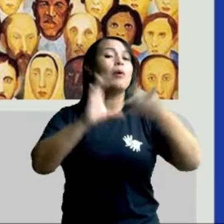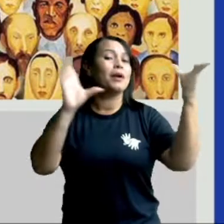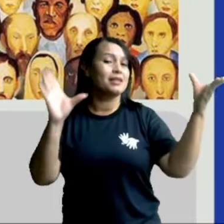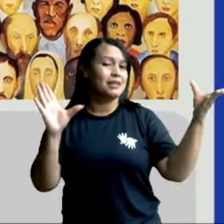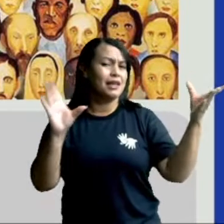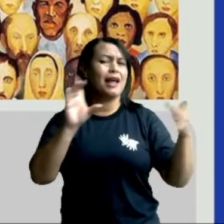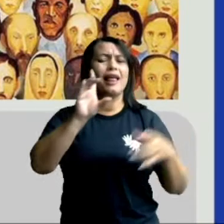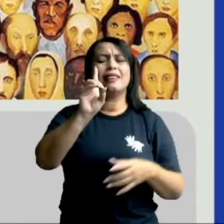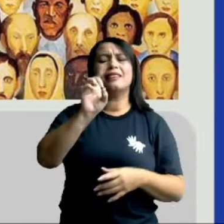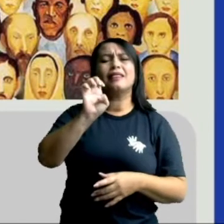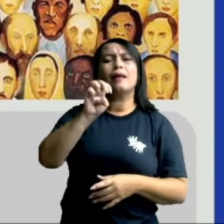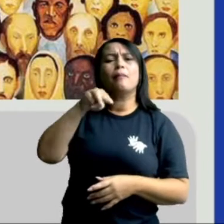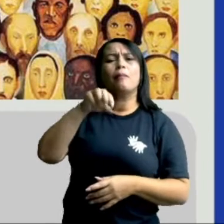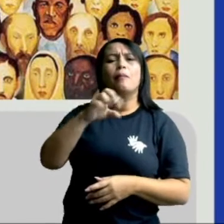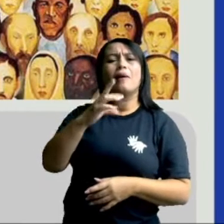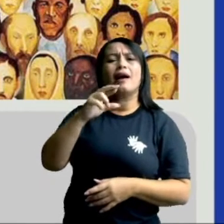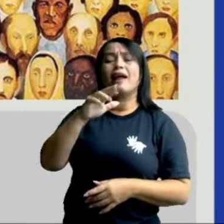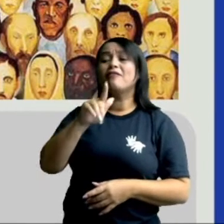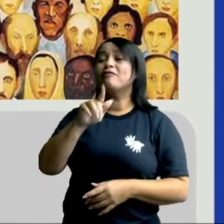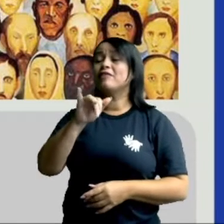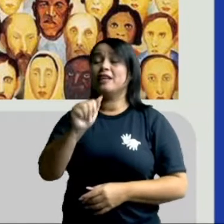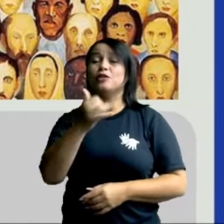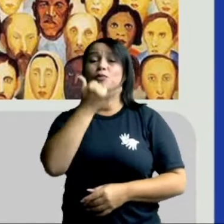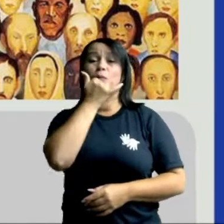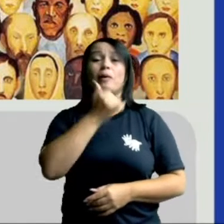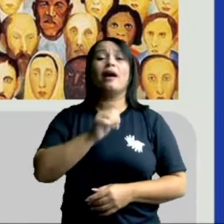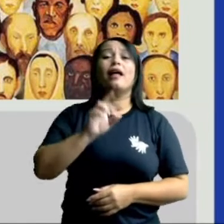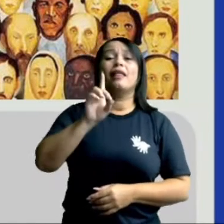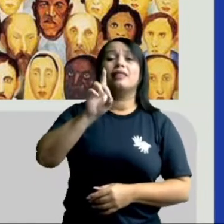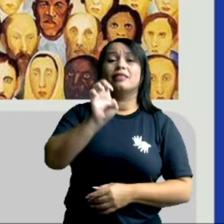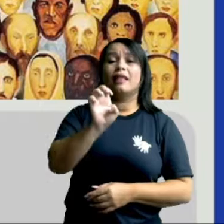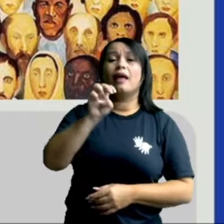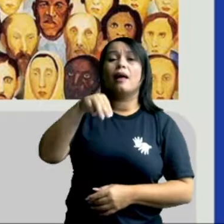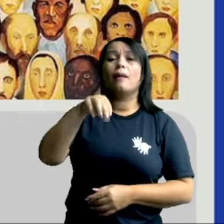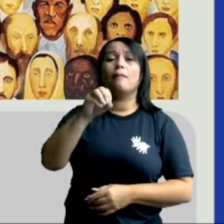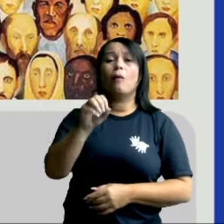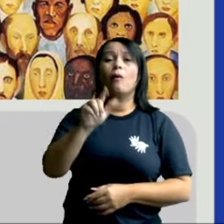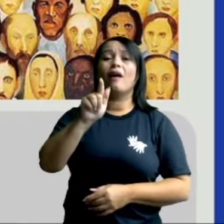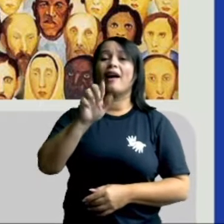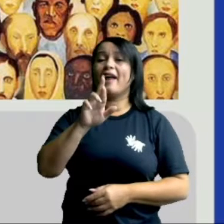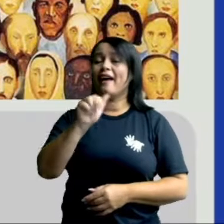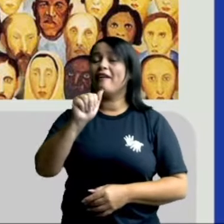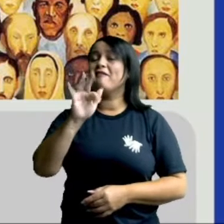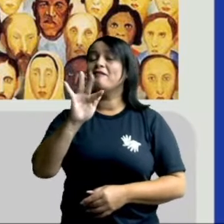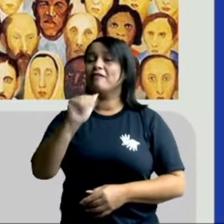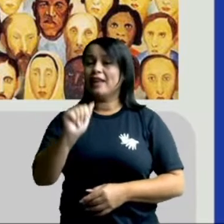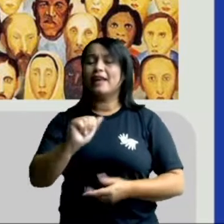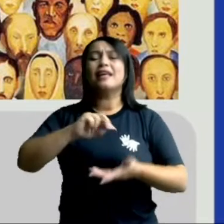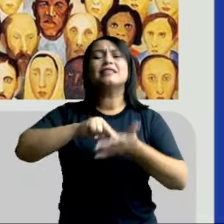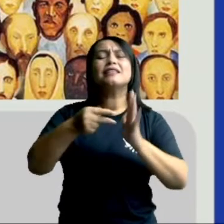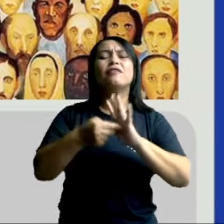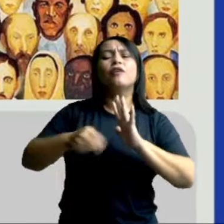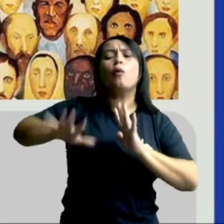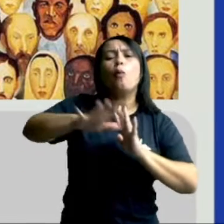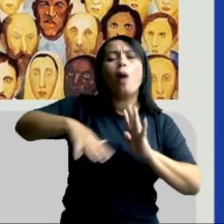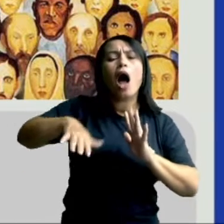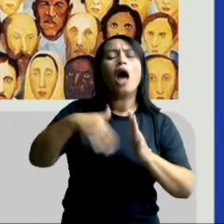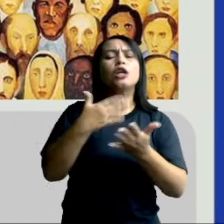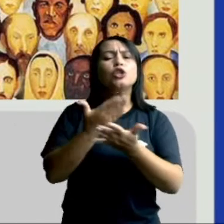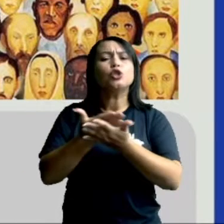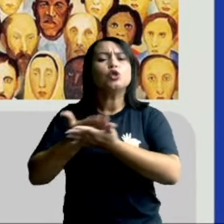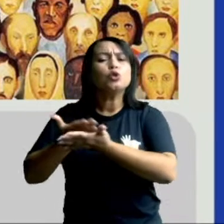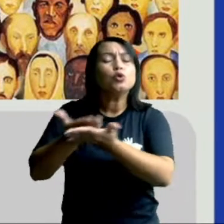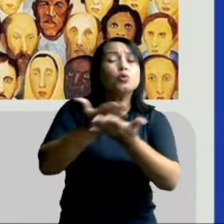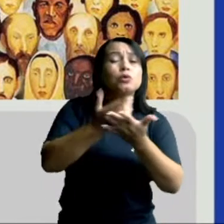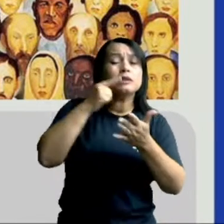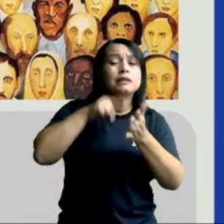demografia, né? Demografia é uma área do conhecimento que estuda a dinâmica das populações, sejam elas